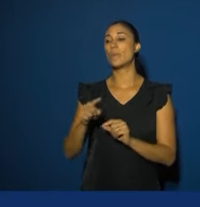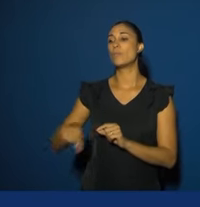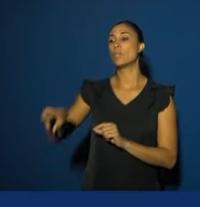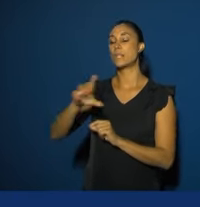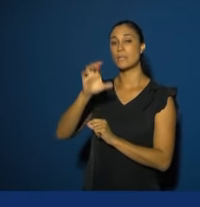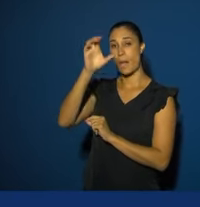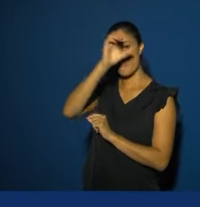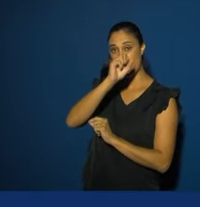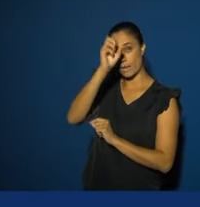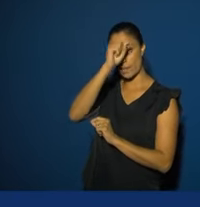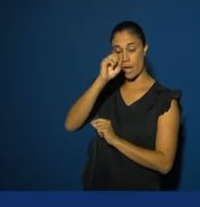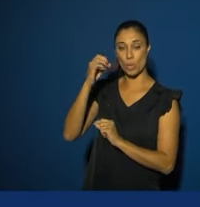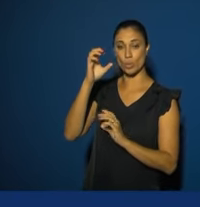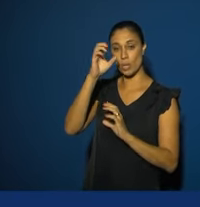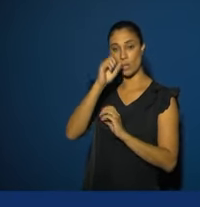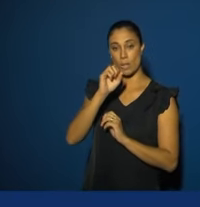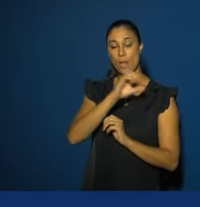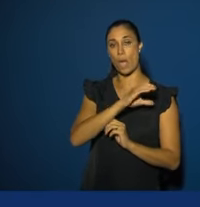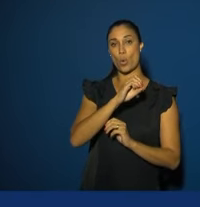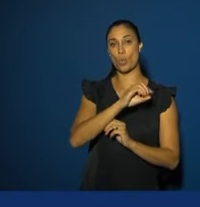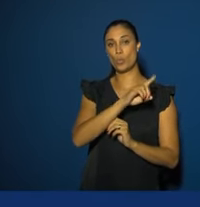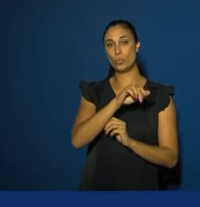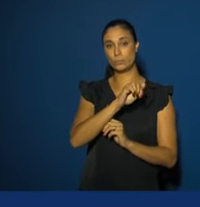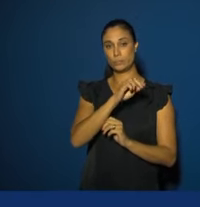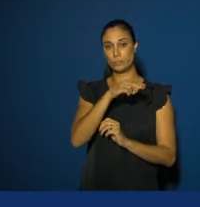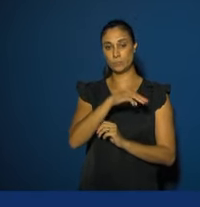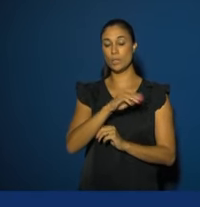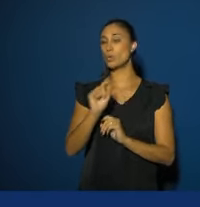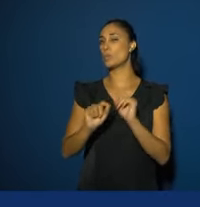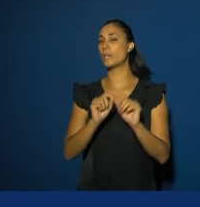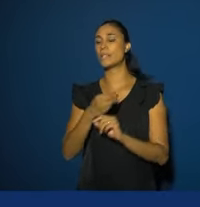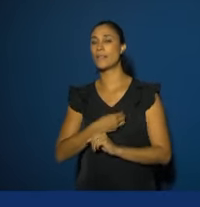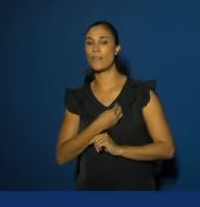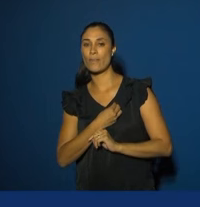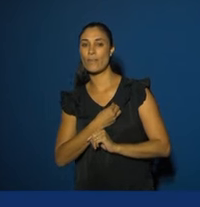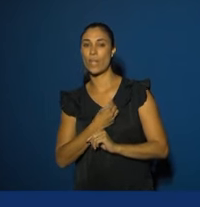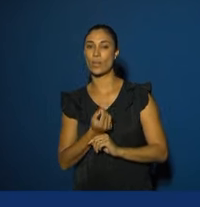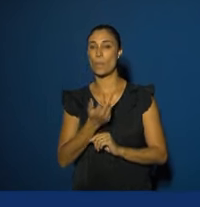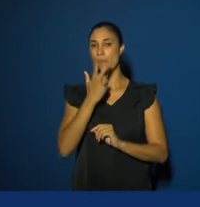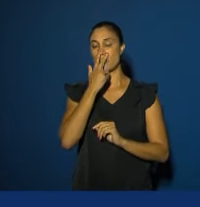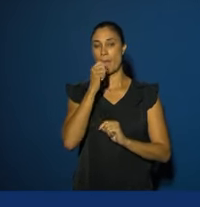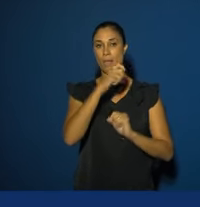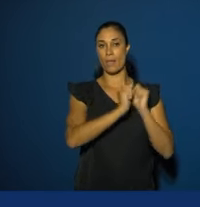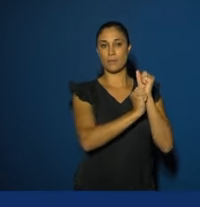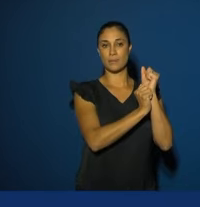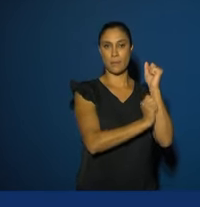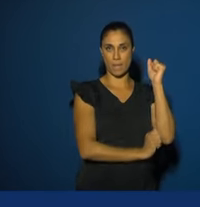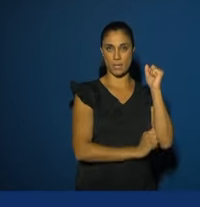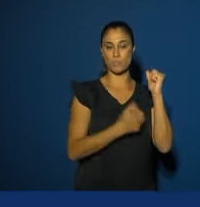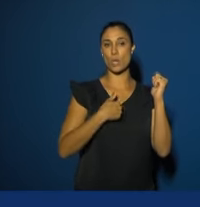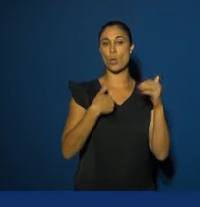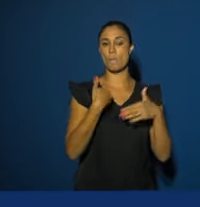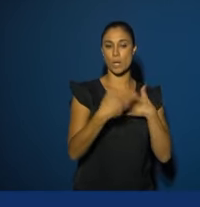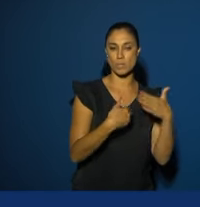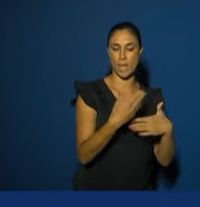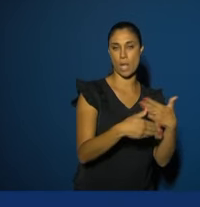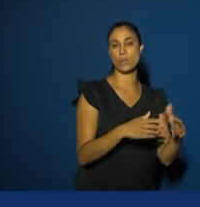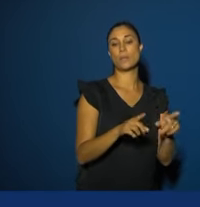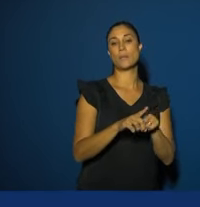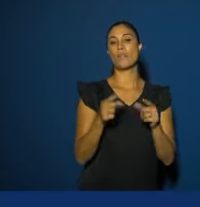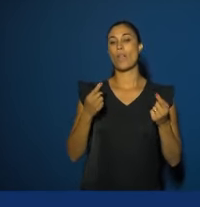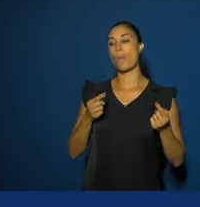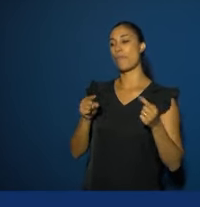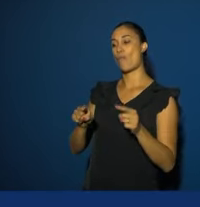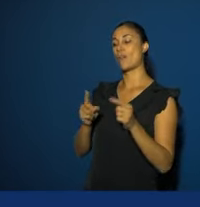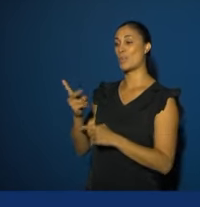aprendeu lá na Corsan e o que que você tá vivendo que é meio que parecido aqui na Sabesp durante esse processo E aí eu vou fazer uma